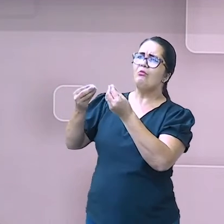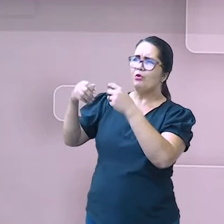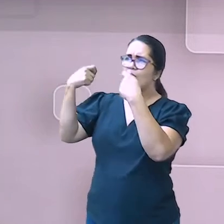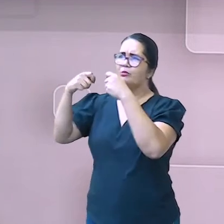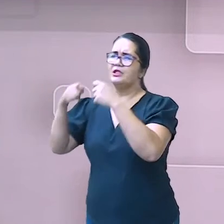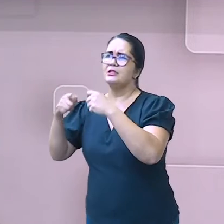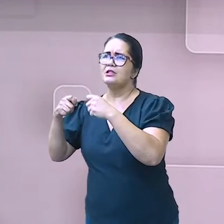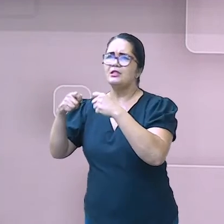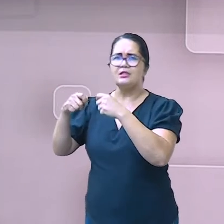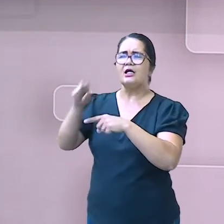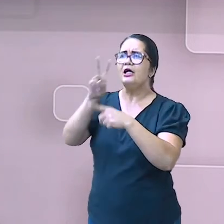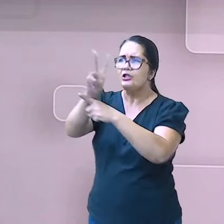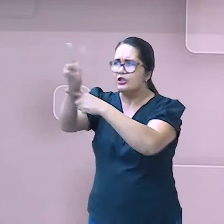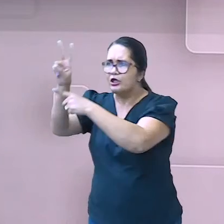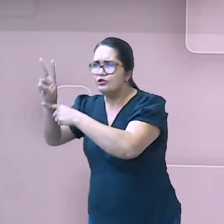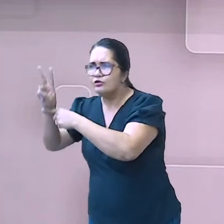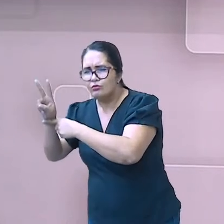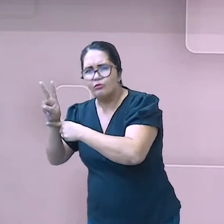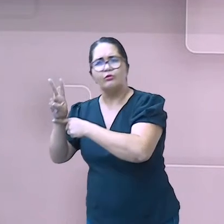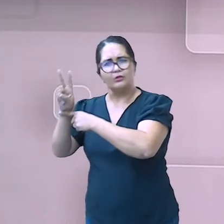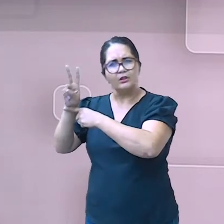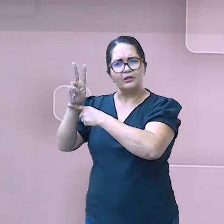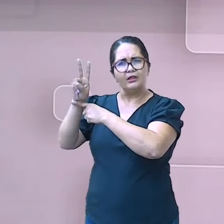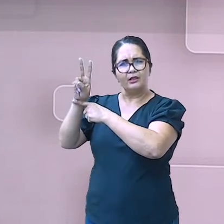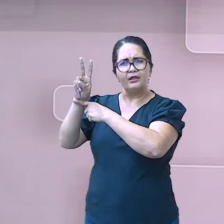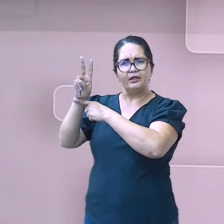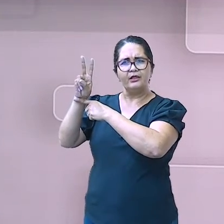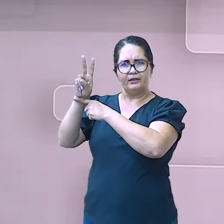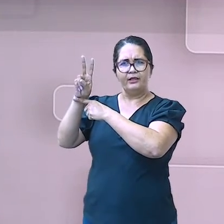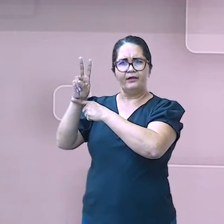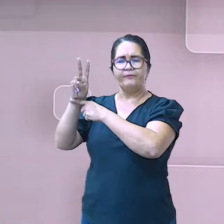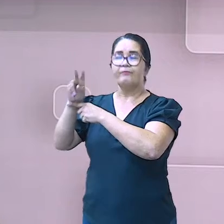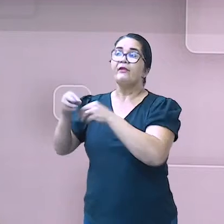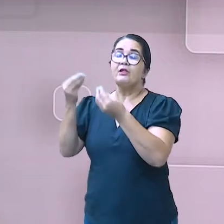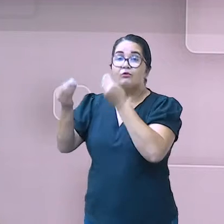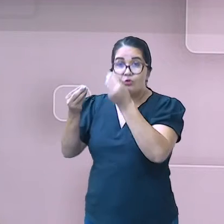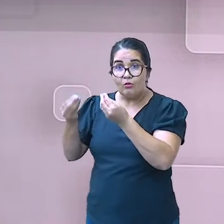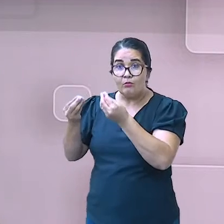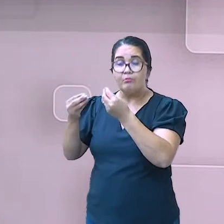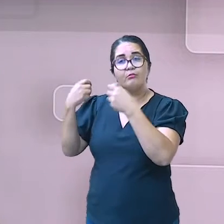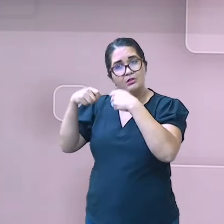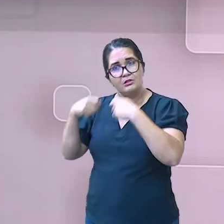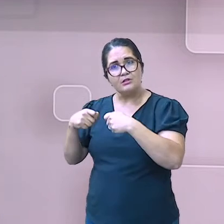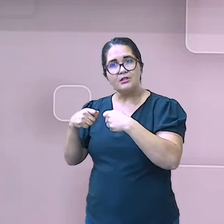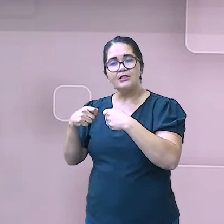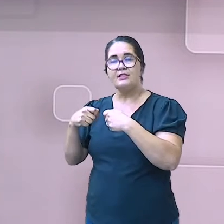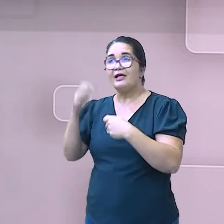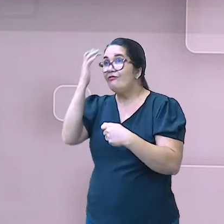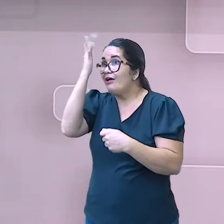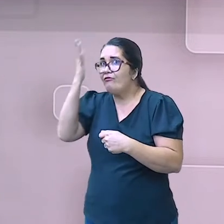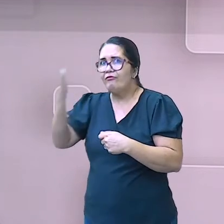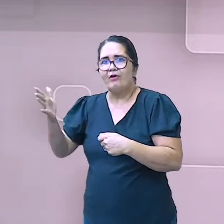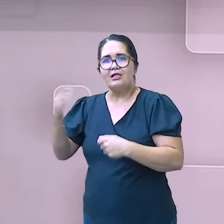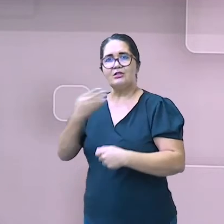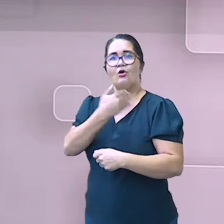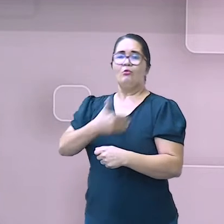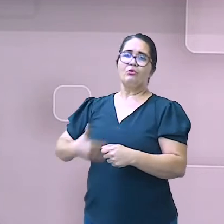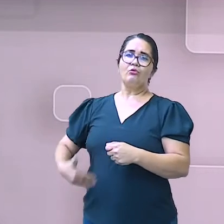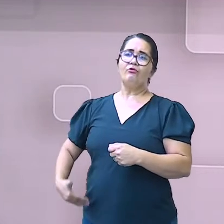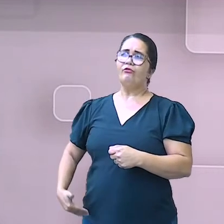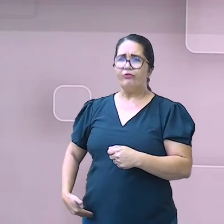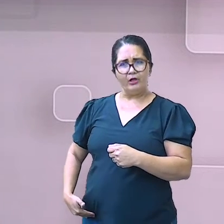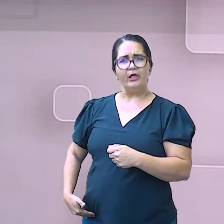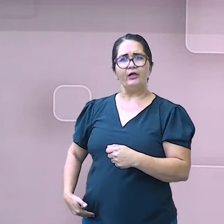para o Centro-Oeste e assim para o restante das regiões. Então, facilita na governabilidade